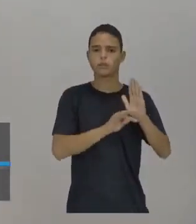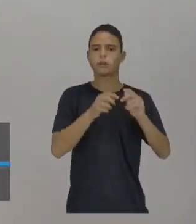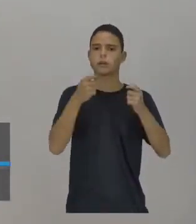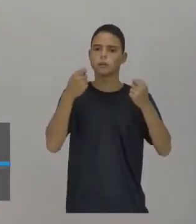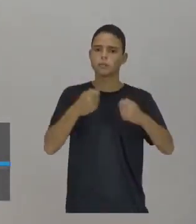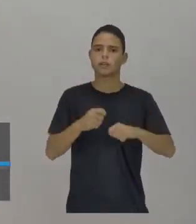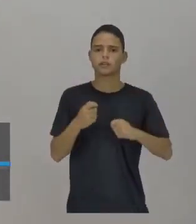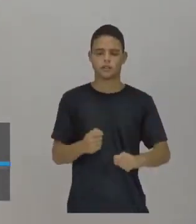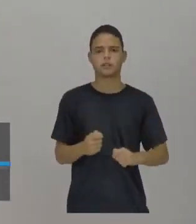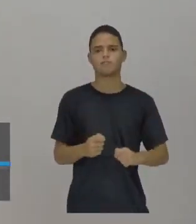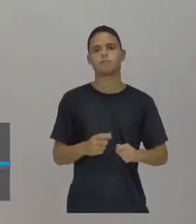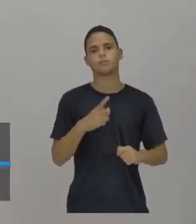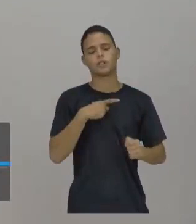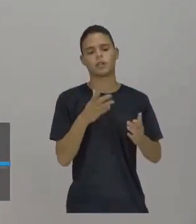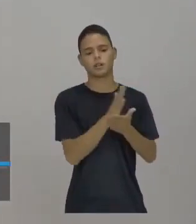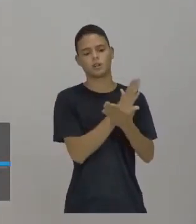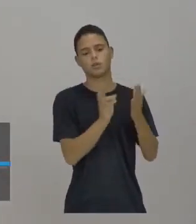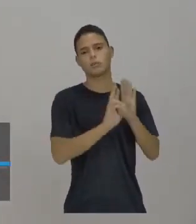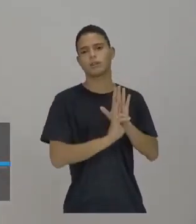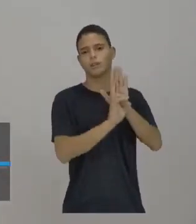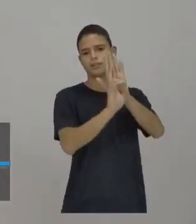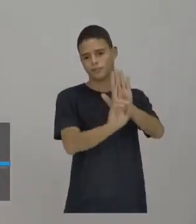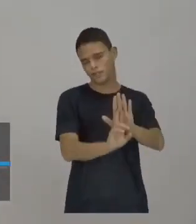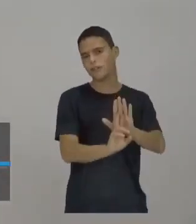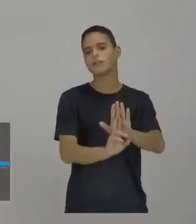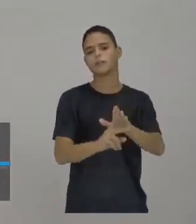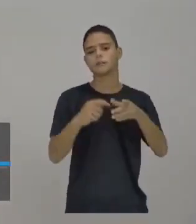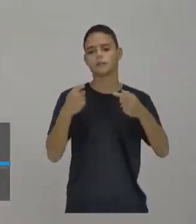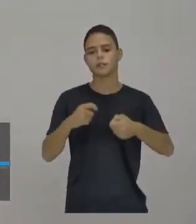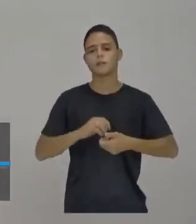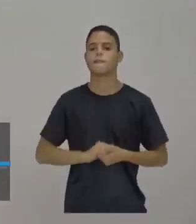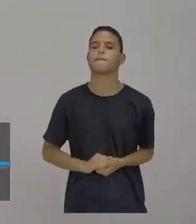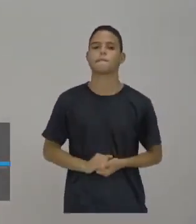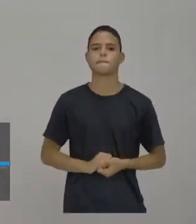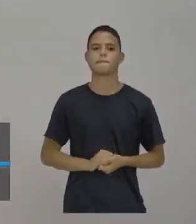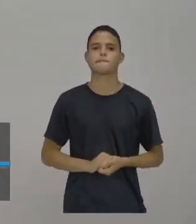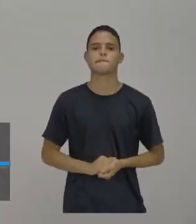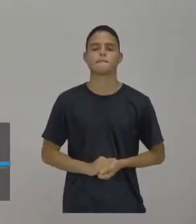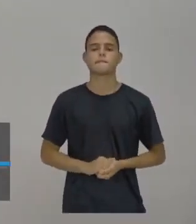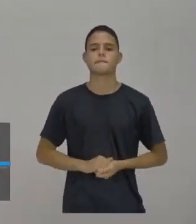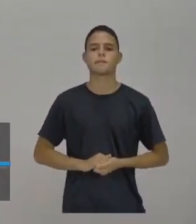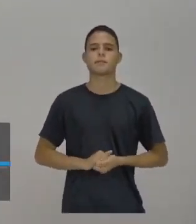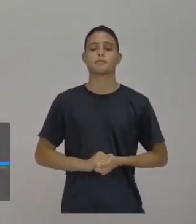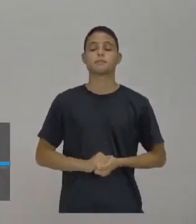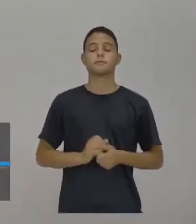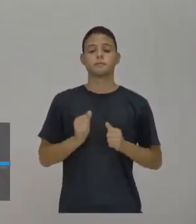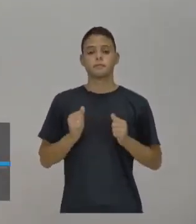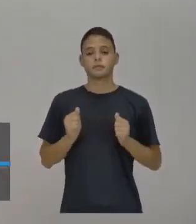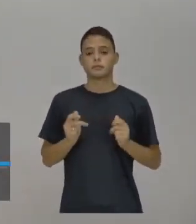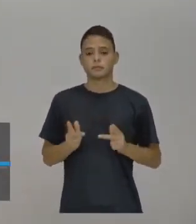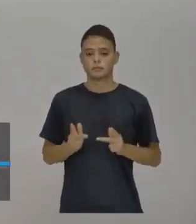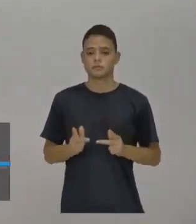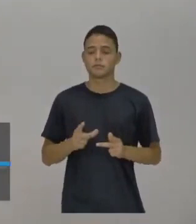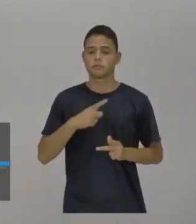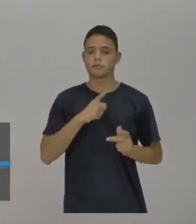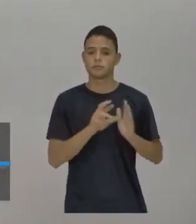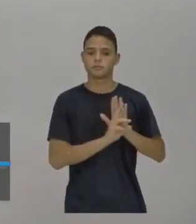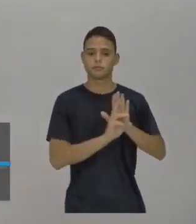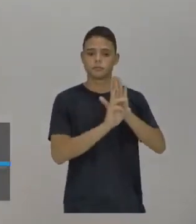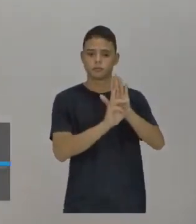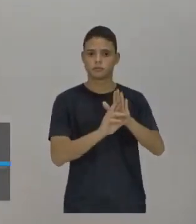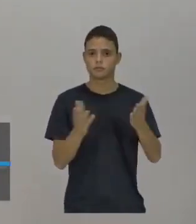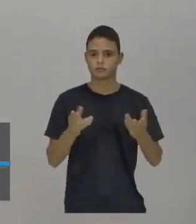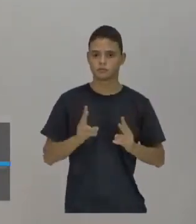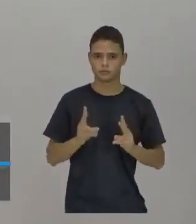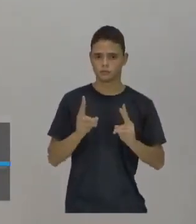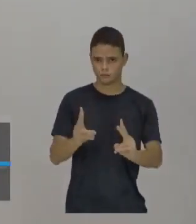se referenciar para não repetir a mesma coisa várias vezes. O texto bem escrito tem que ter coesão, tá certo? Tem que se referenciar. Eu vou continuar